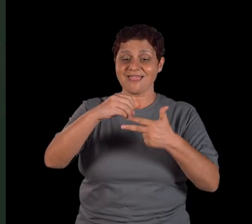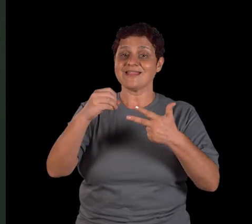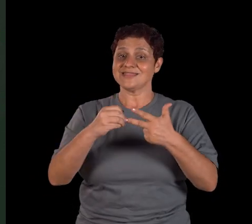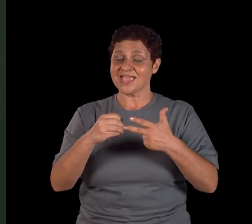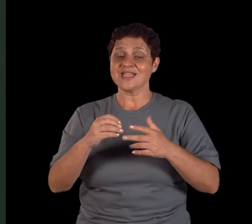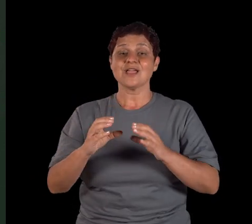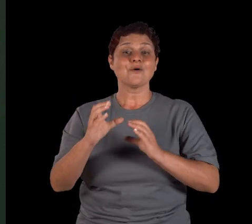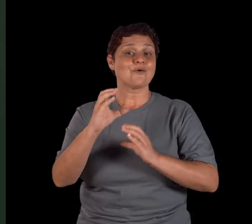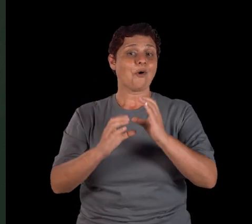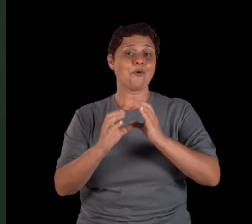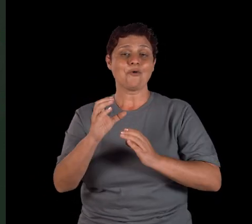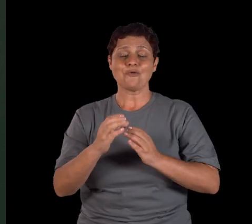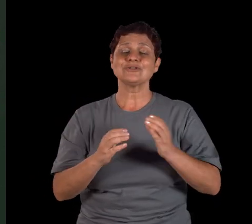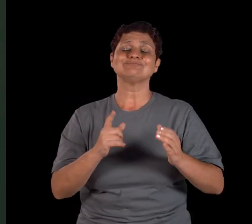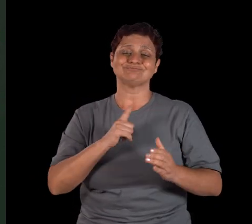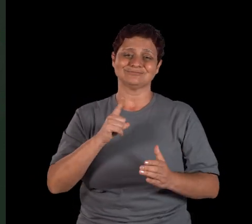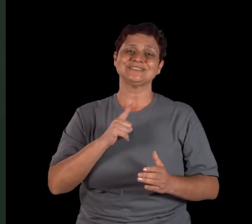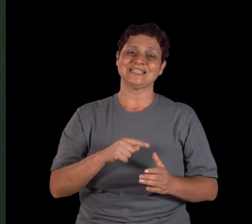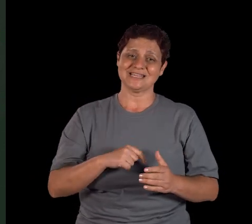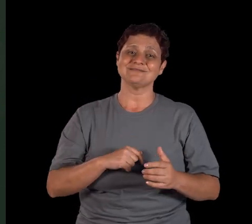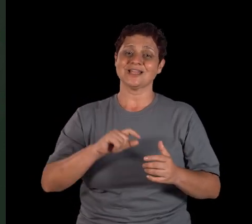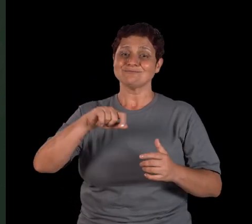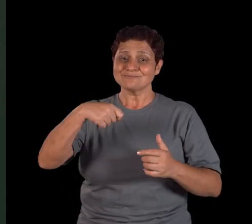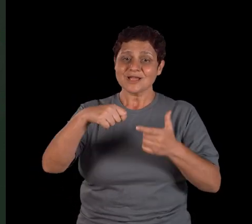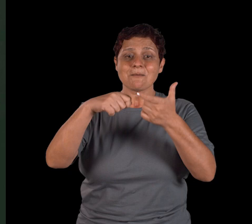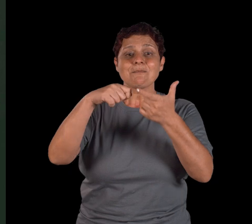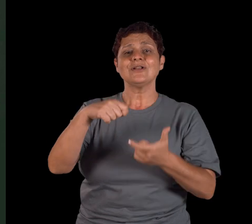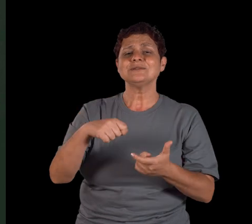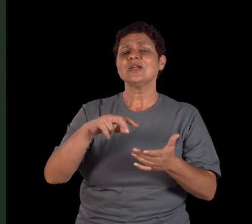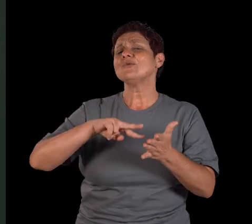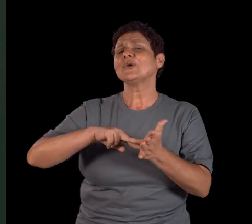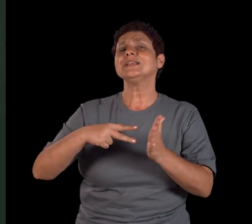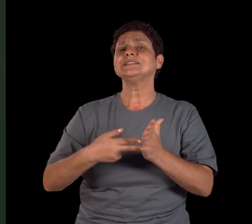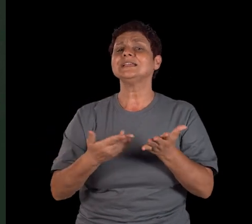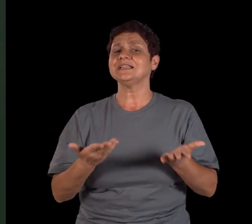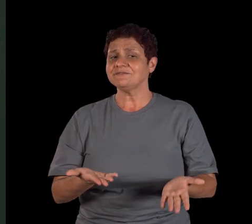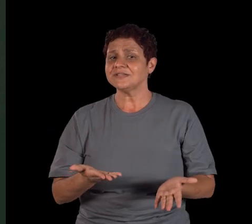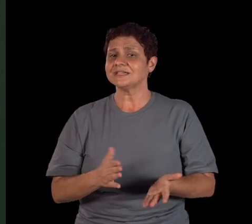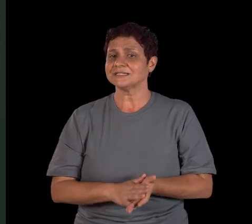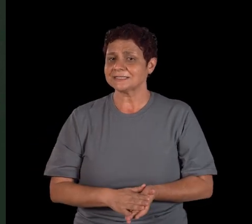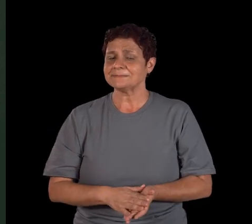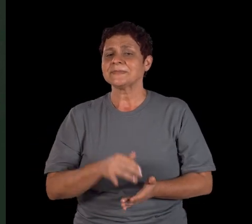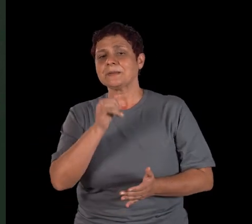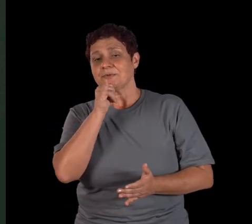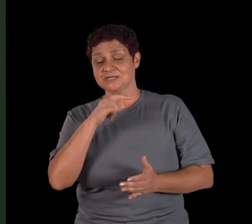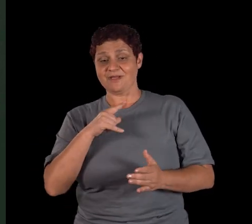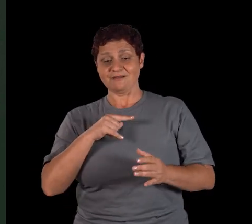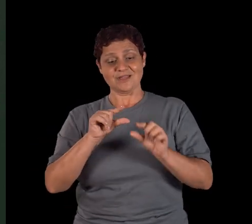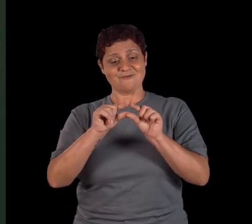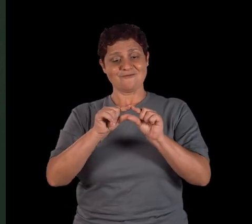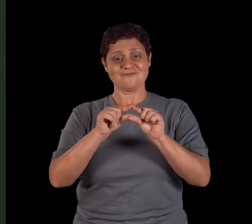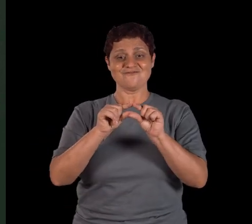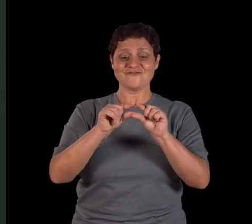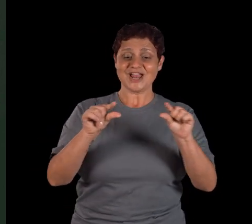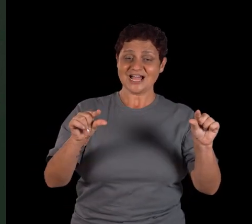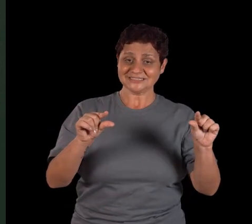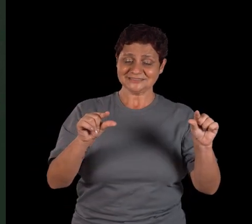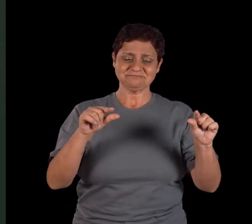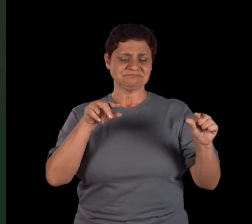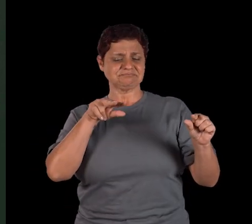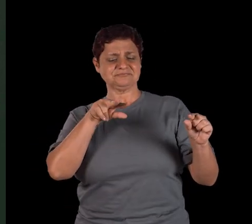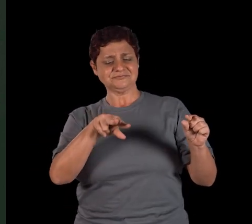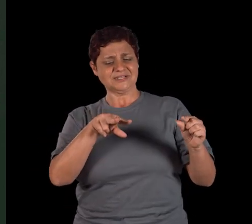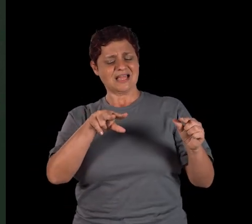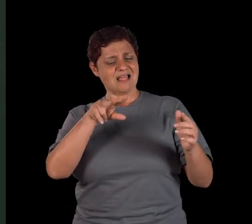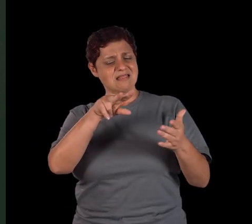em concursos, em qualquer lugar. Polissemia. O que é a polissemia? Polissemia é quando eu tenho estruturas com mais de